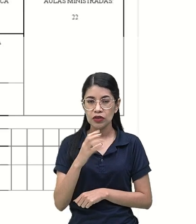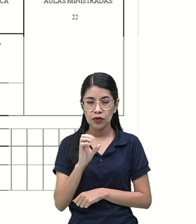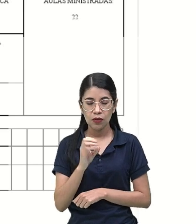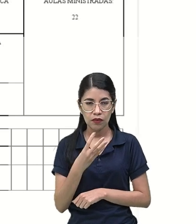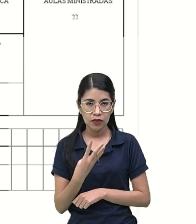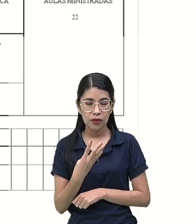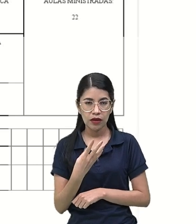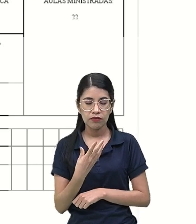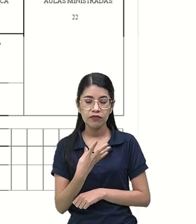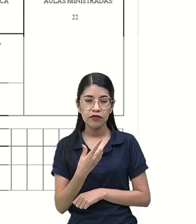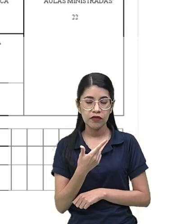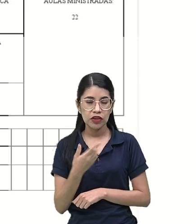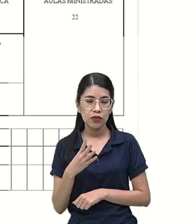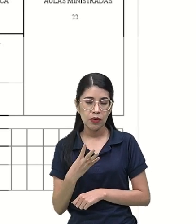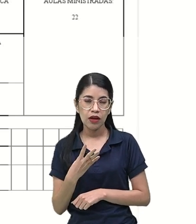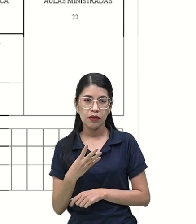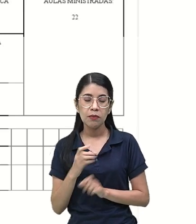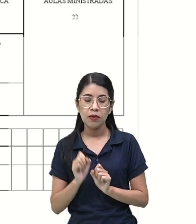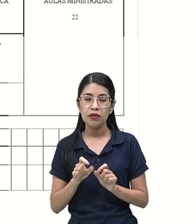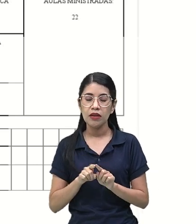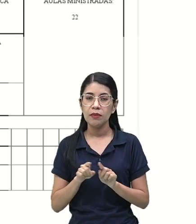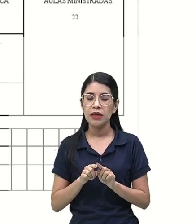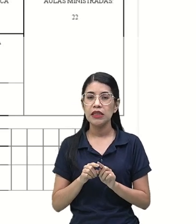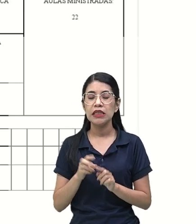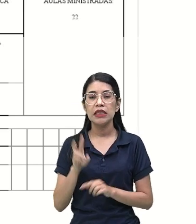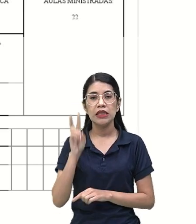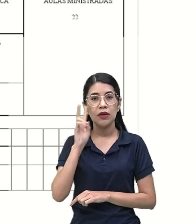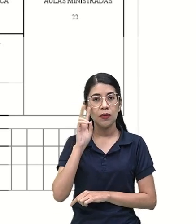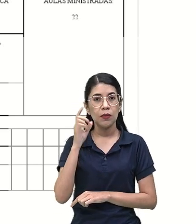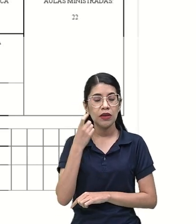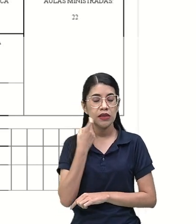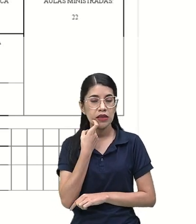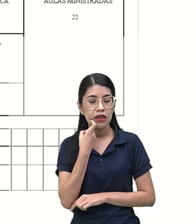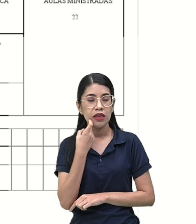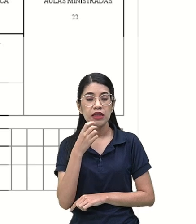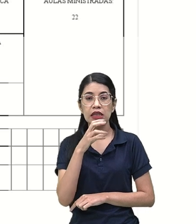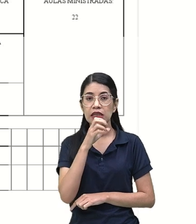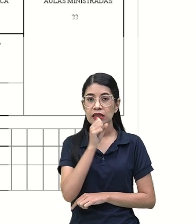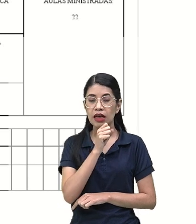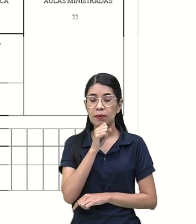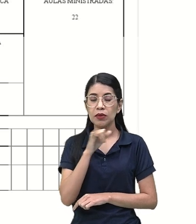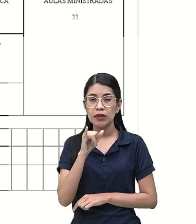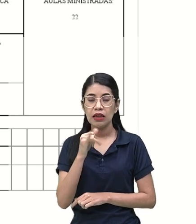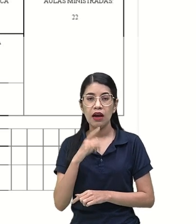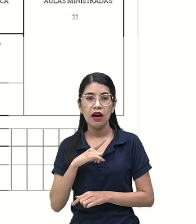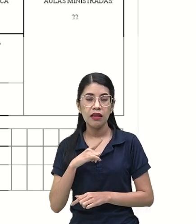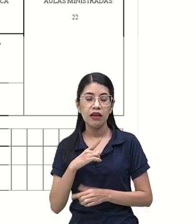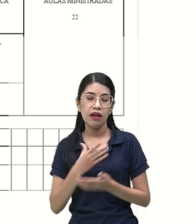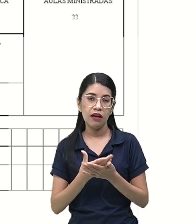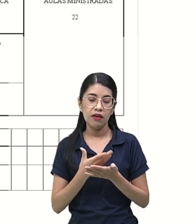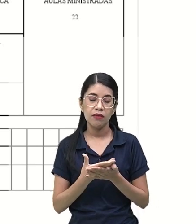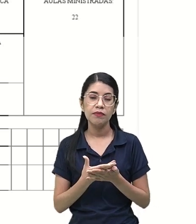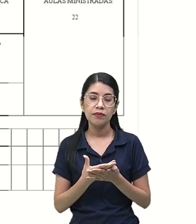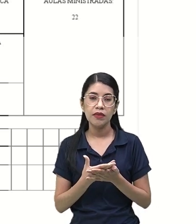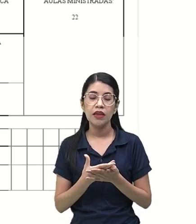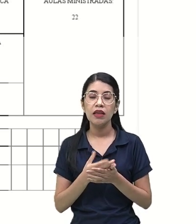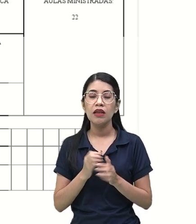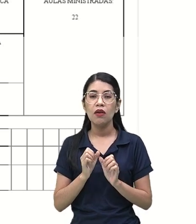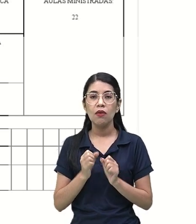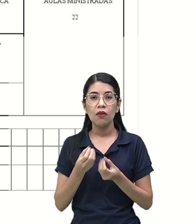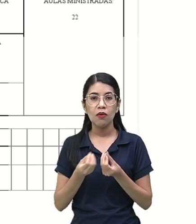pode considerar como dias letivos de segunda a sexta e o sábado, quando ele for letivo também. Então, a gente vai